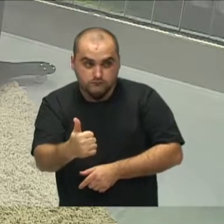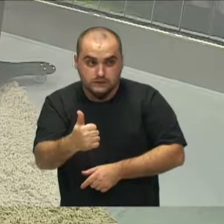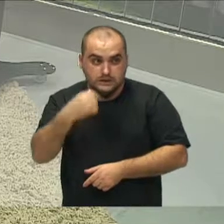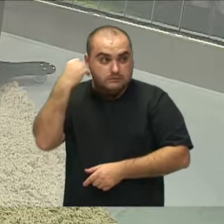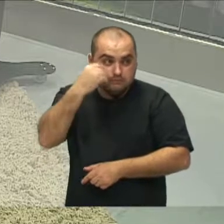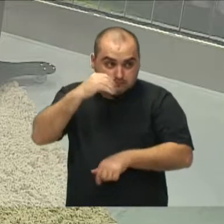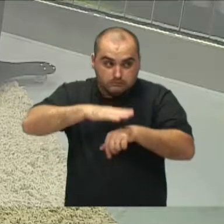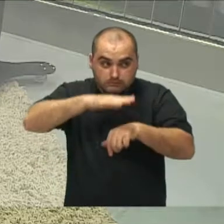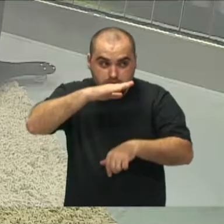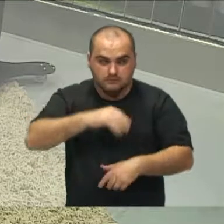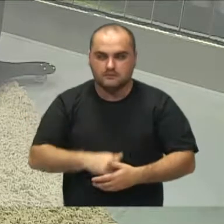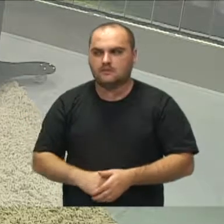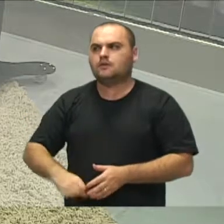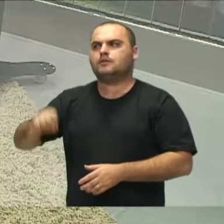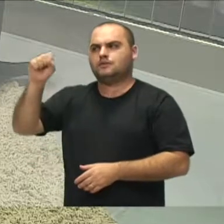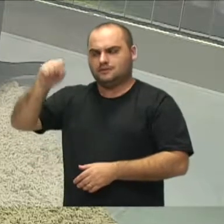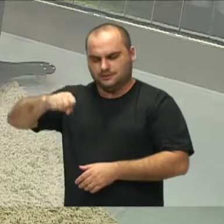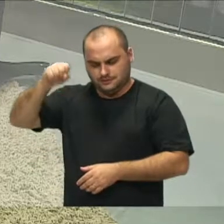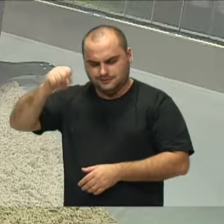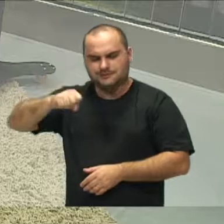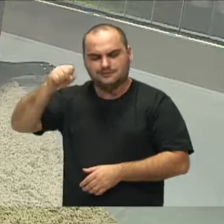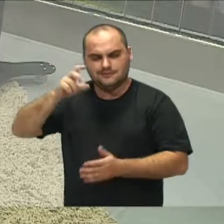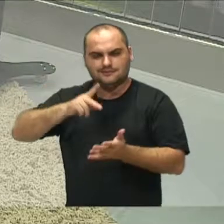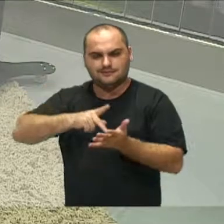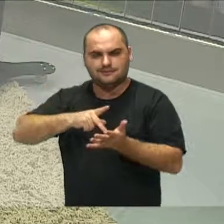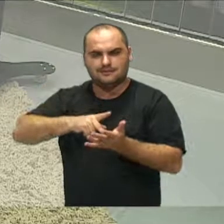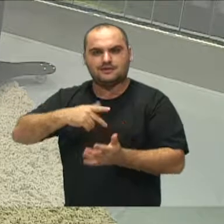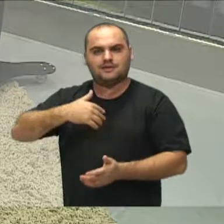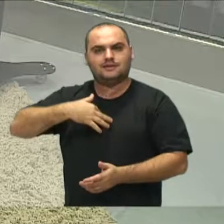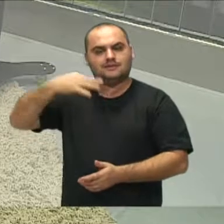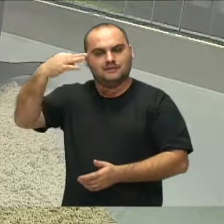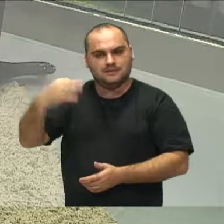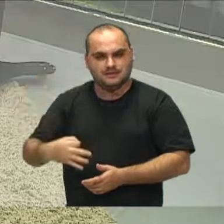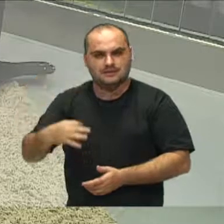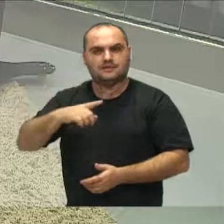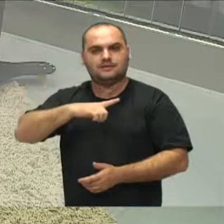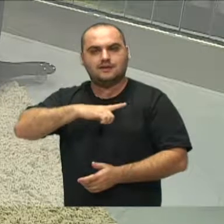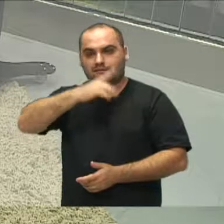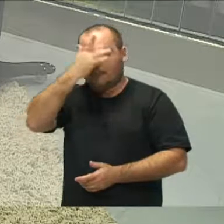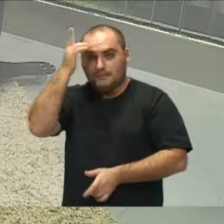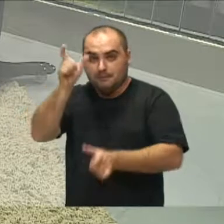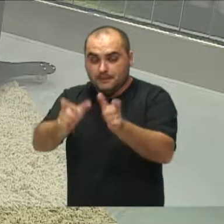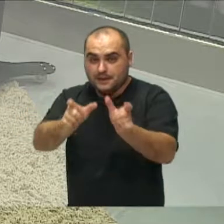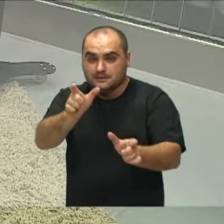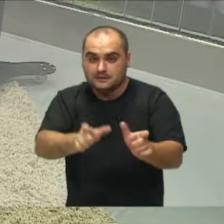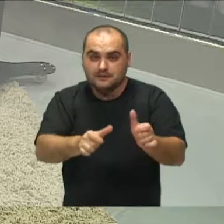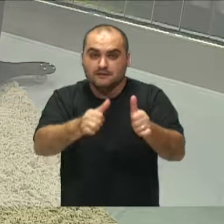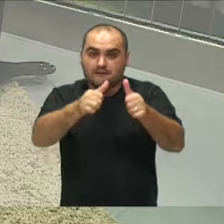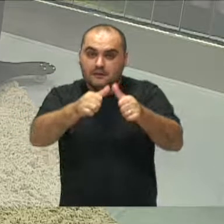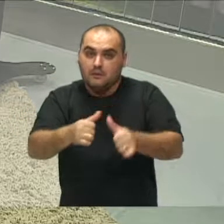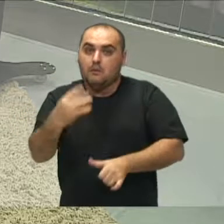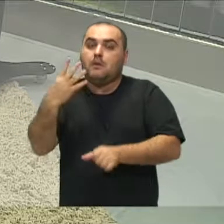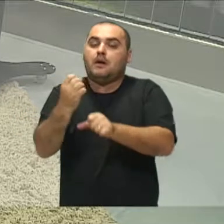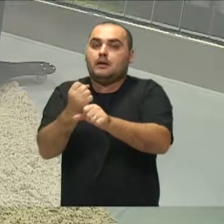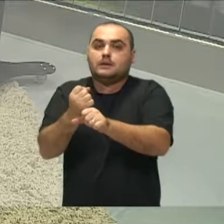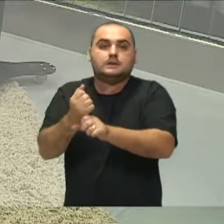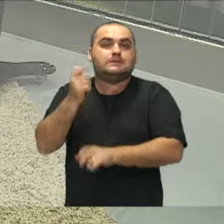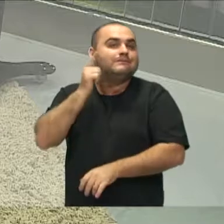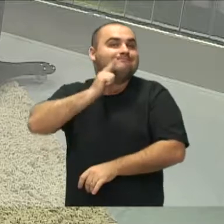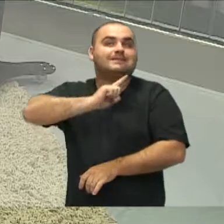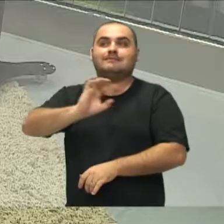trabalho. Traz, e eu tenho certeza que teve gente que ficou 4 anos, não conseguiu